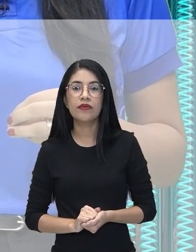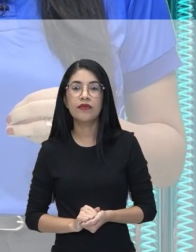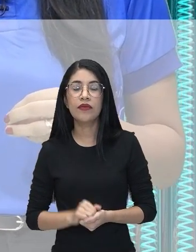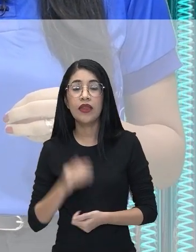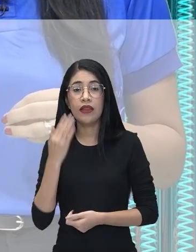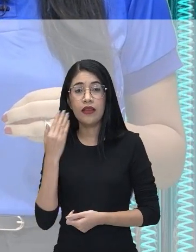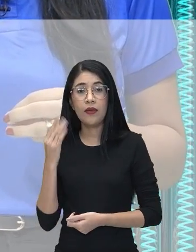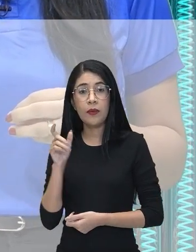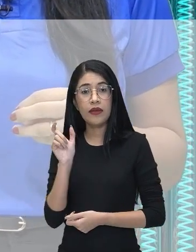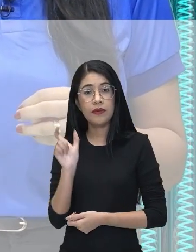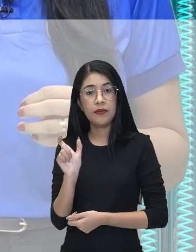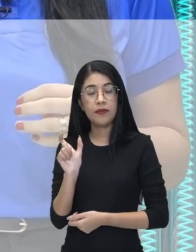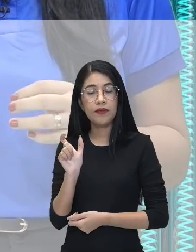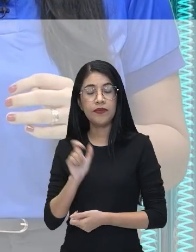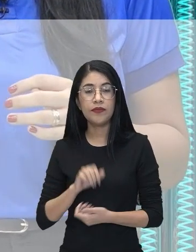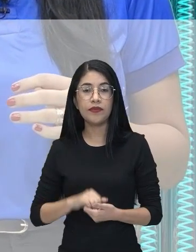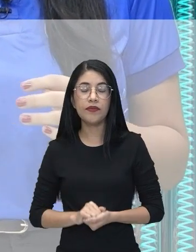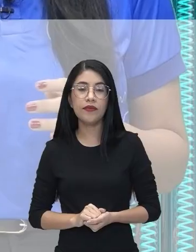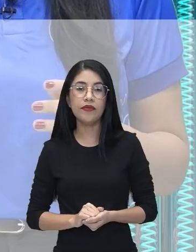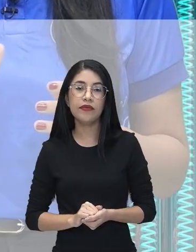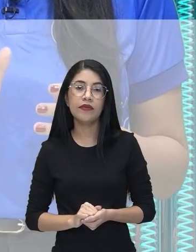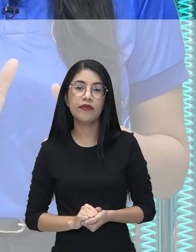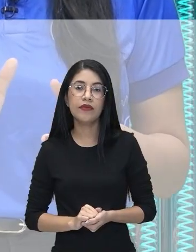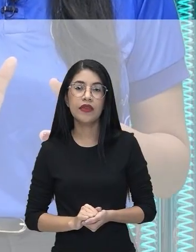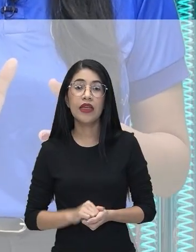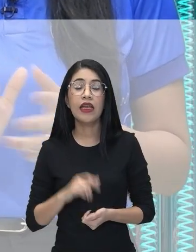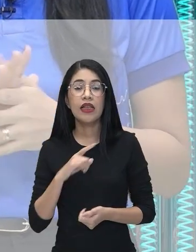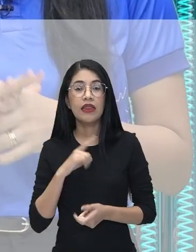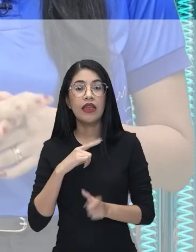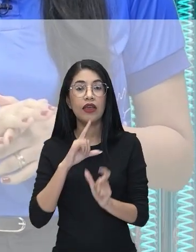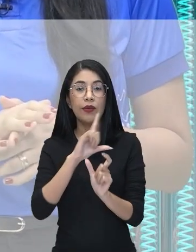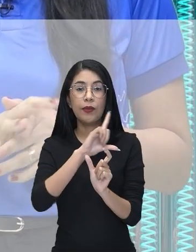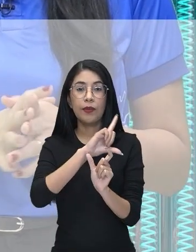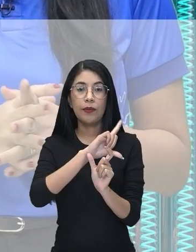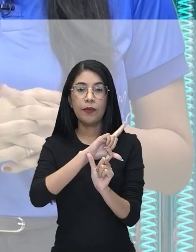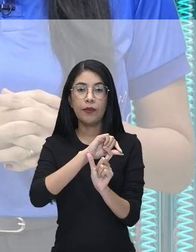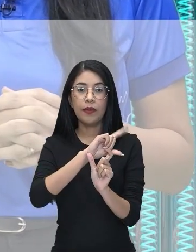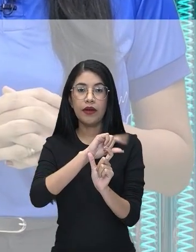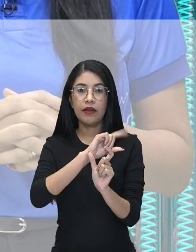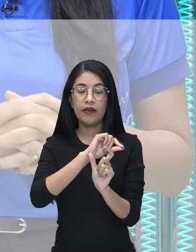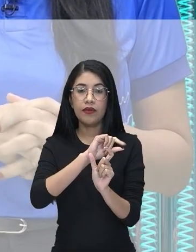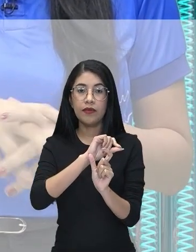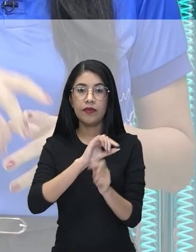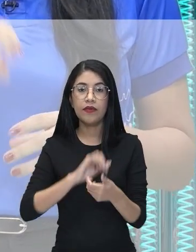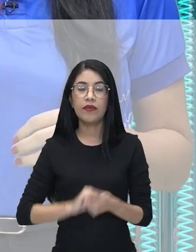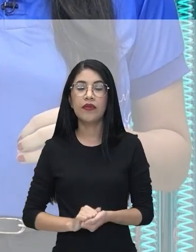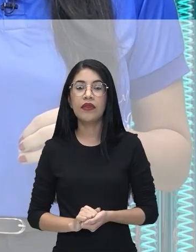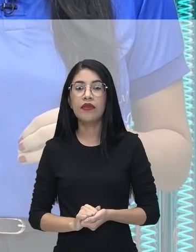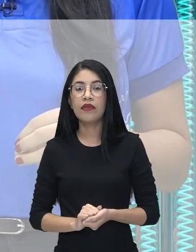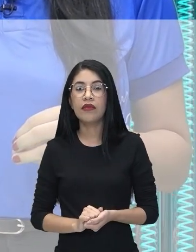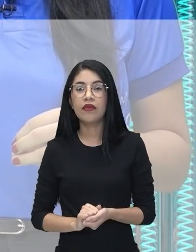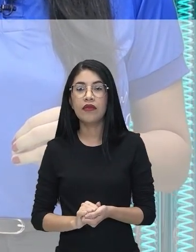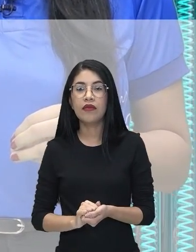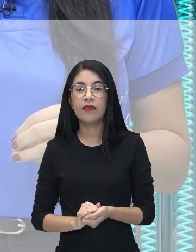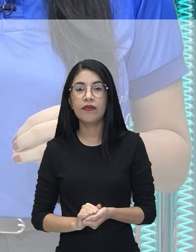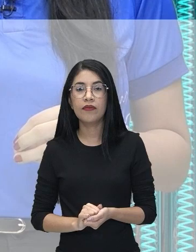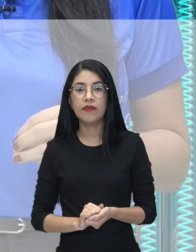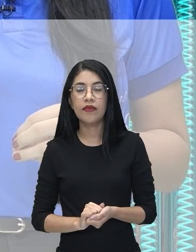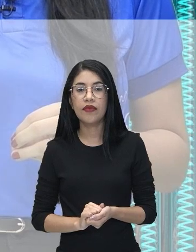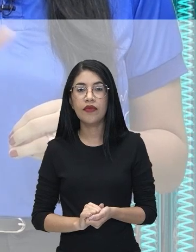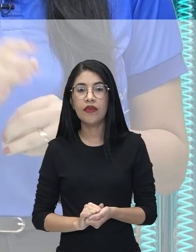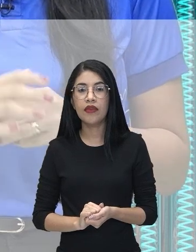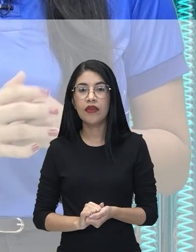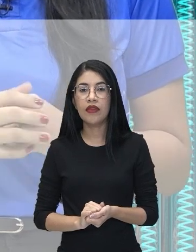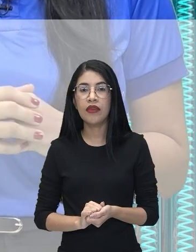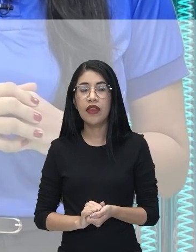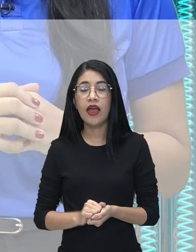Essa parte aí, ó, nós temos um prefixo, né? Telephone. A parte